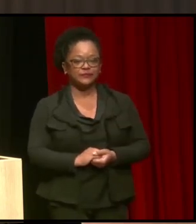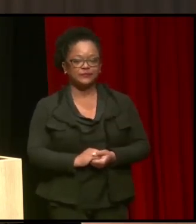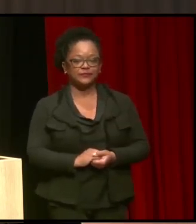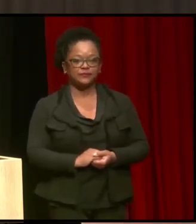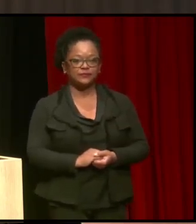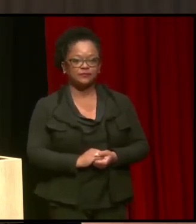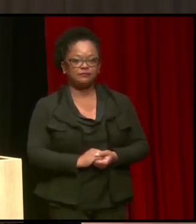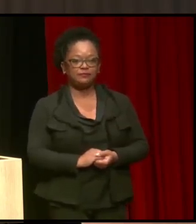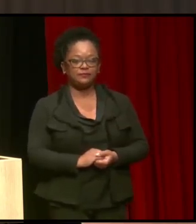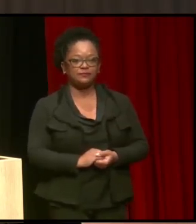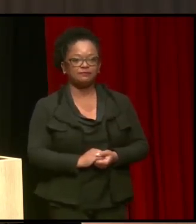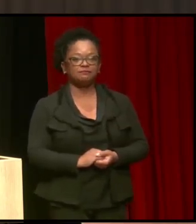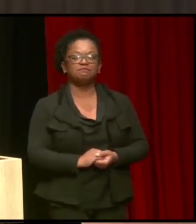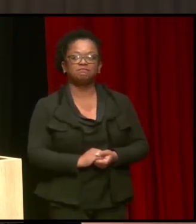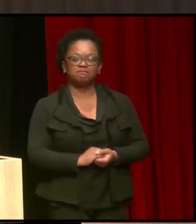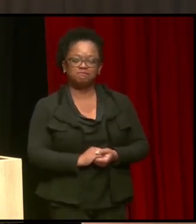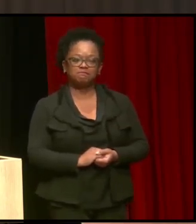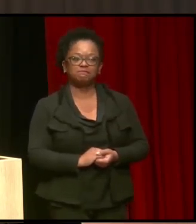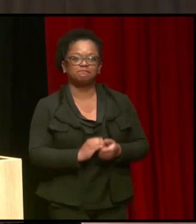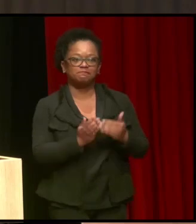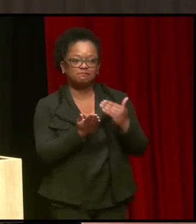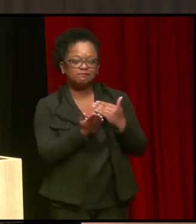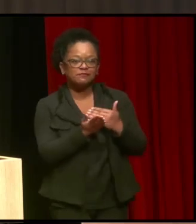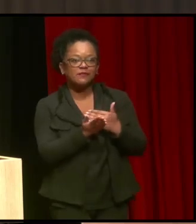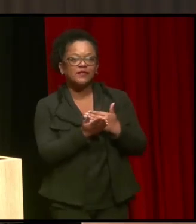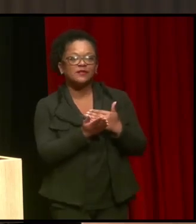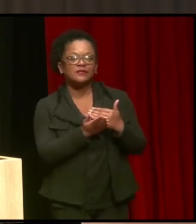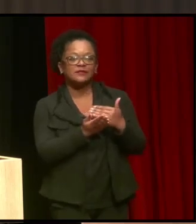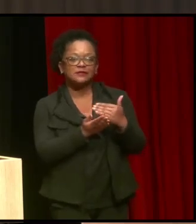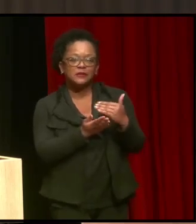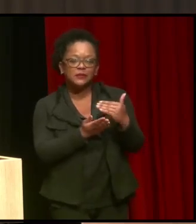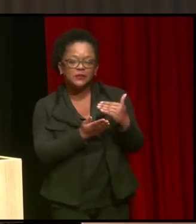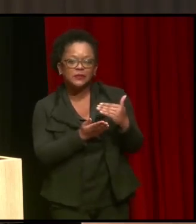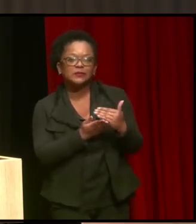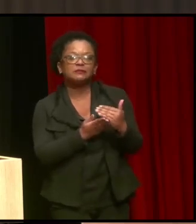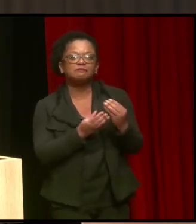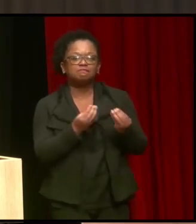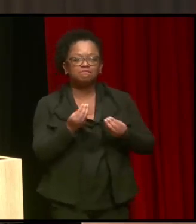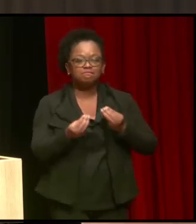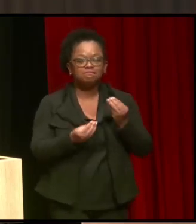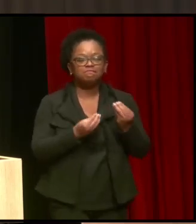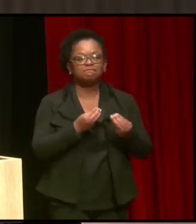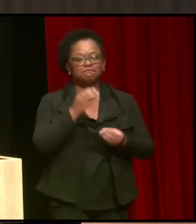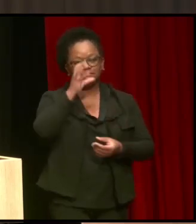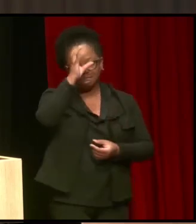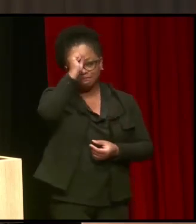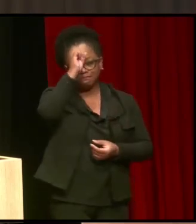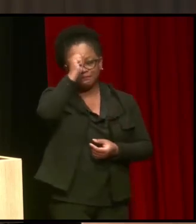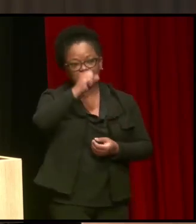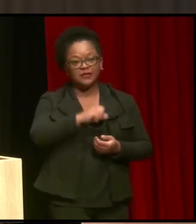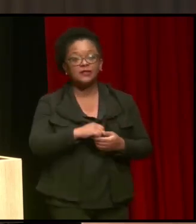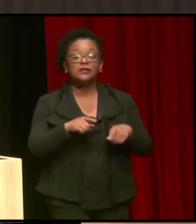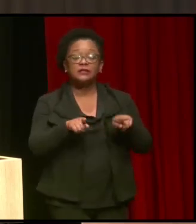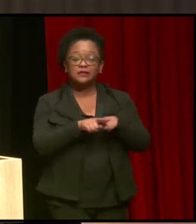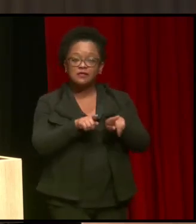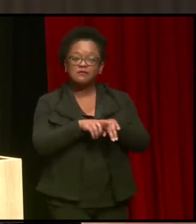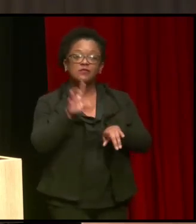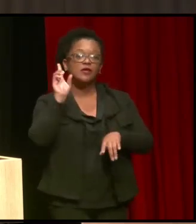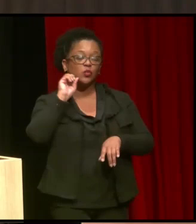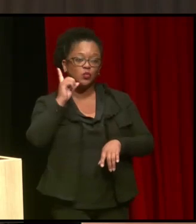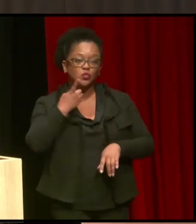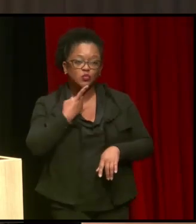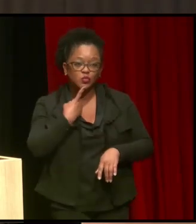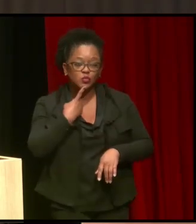E ele teve na cegueira quando ele começou a ver coisas que ele não via antes. E assim os surdos ouvem,